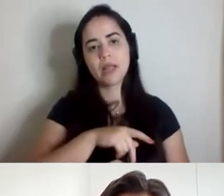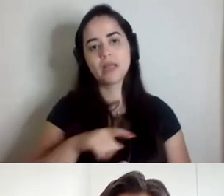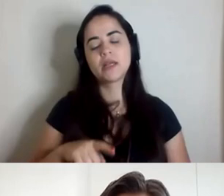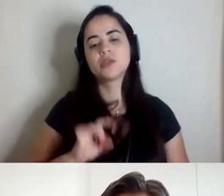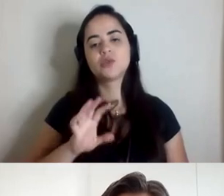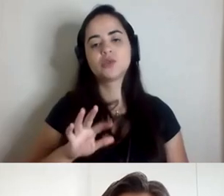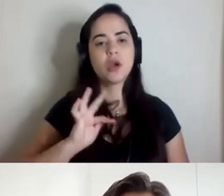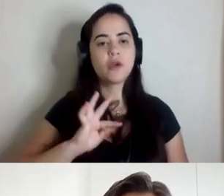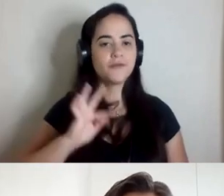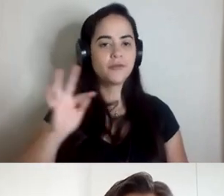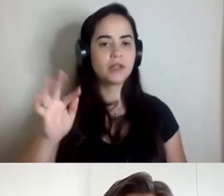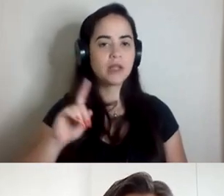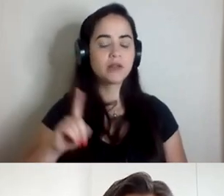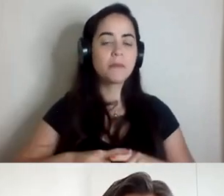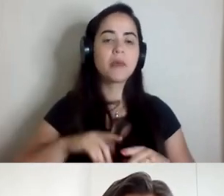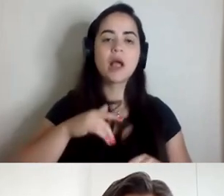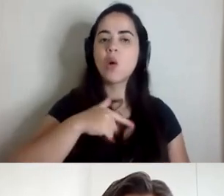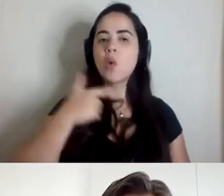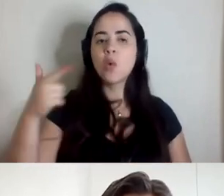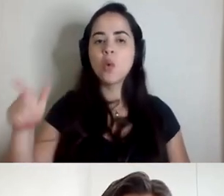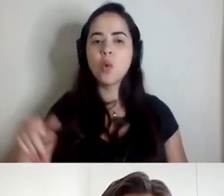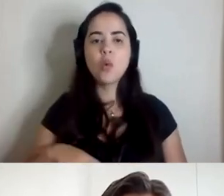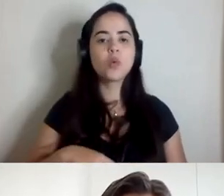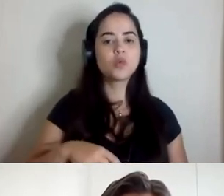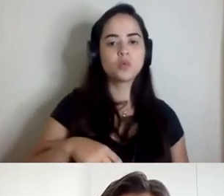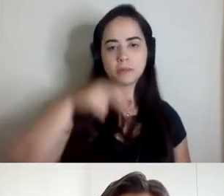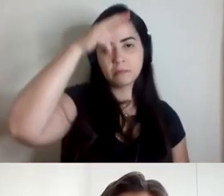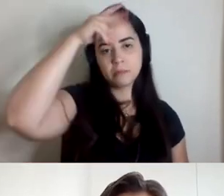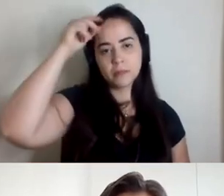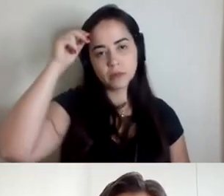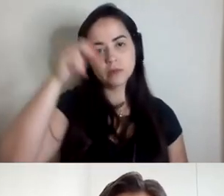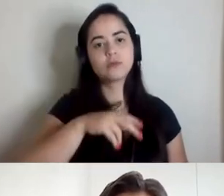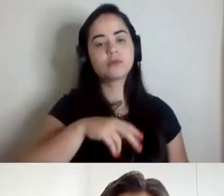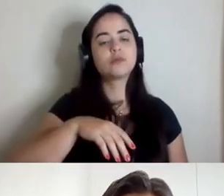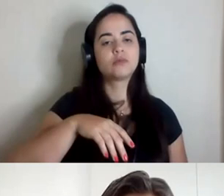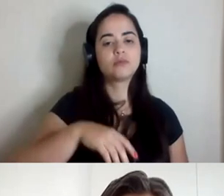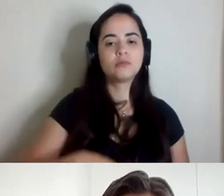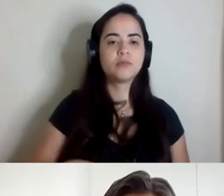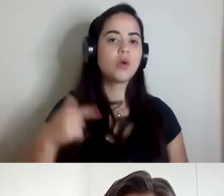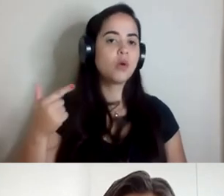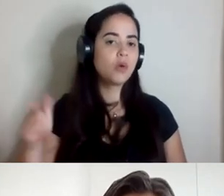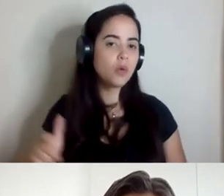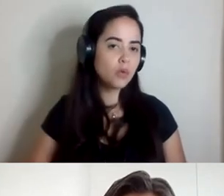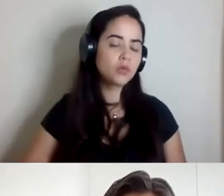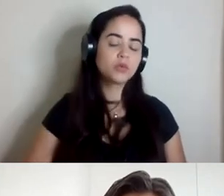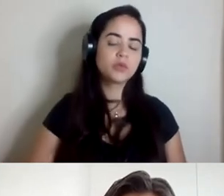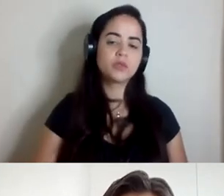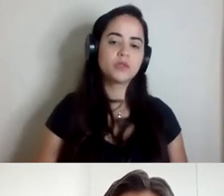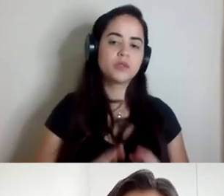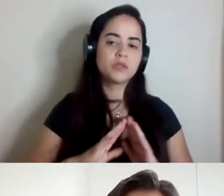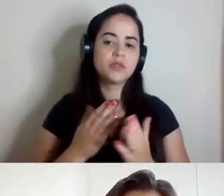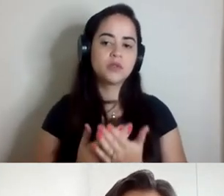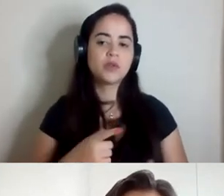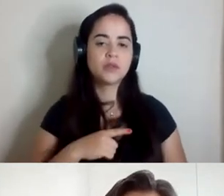tantas outras redes e, enfim, escolas que ofertam também a educação profissional e tecnológica. E aí desejar, então, que